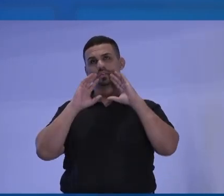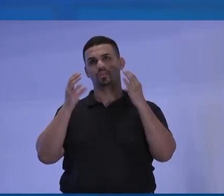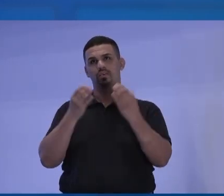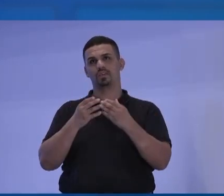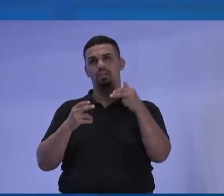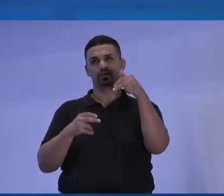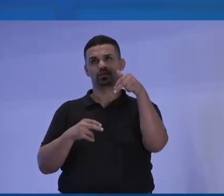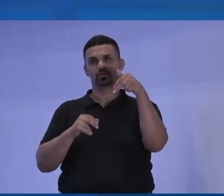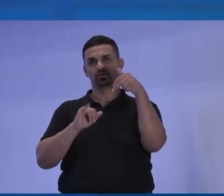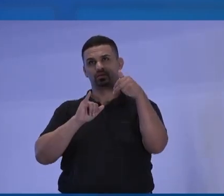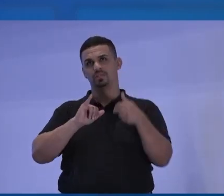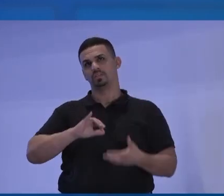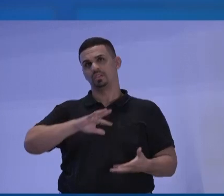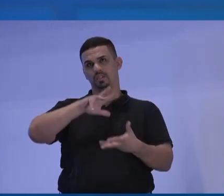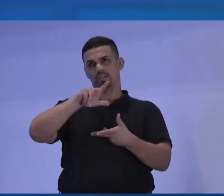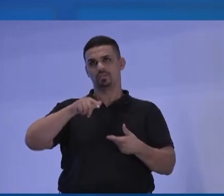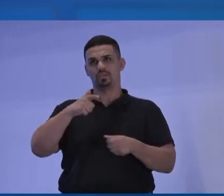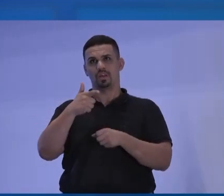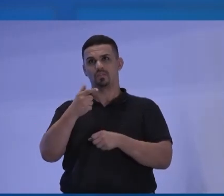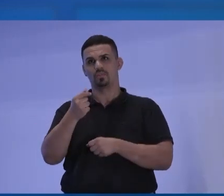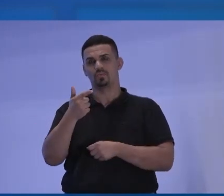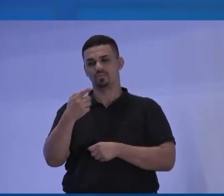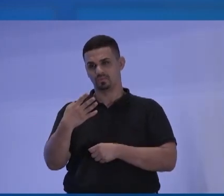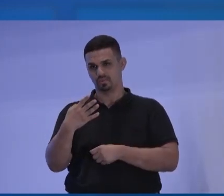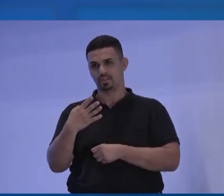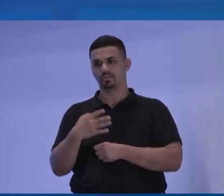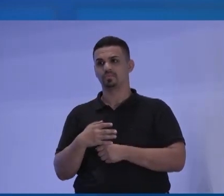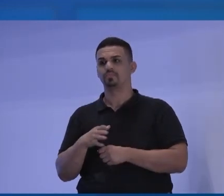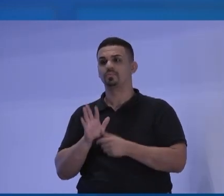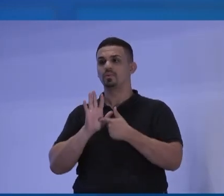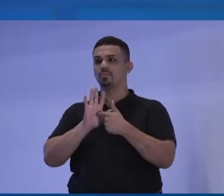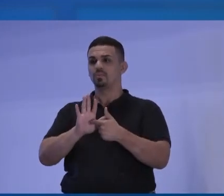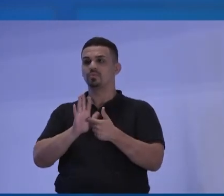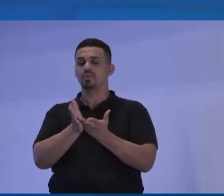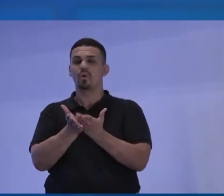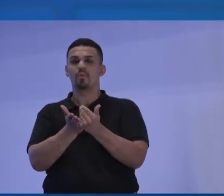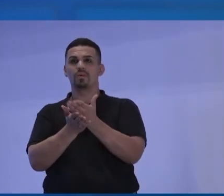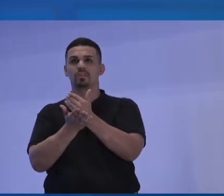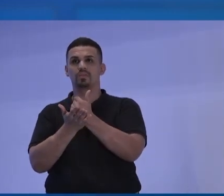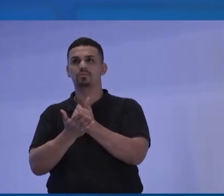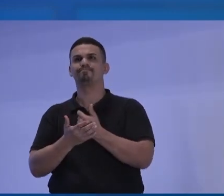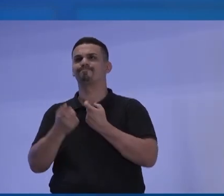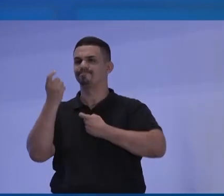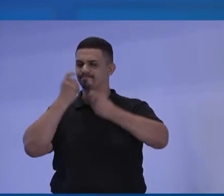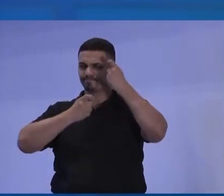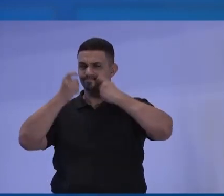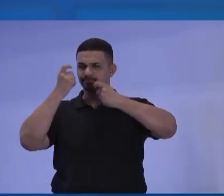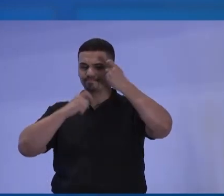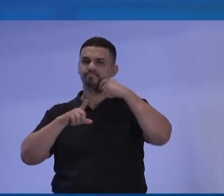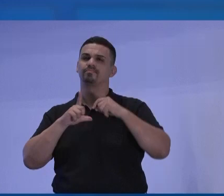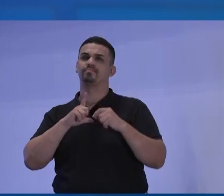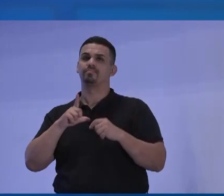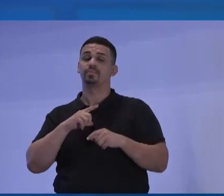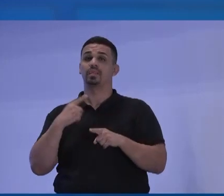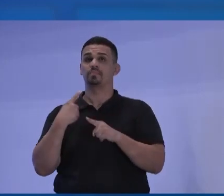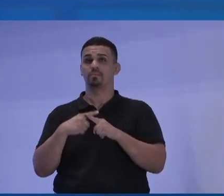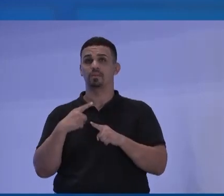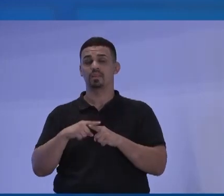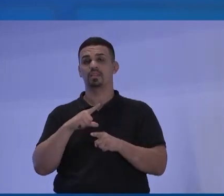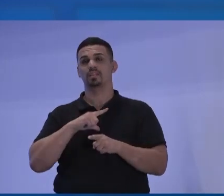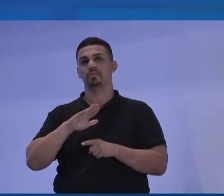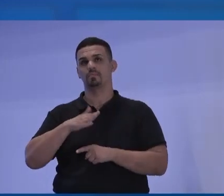foi realizado em 2024, apresentou um dado que é muito preocupante nesse sentido, porque nós temos cerca